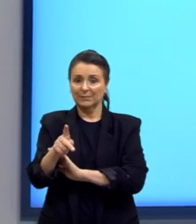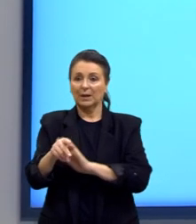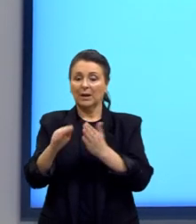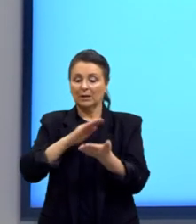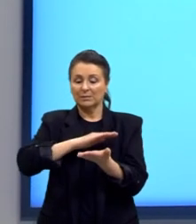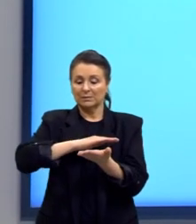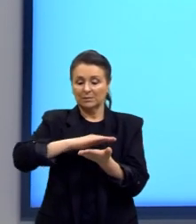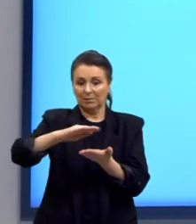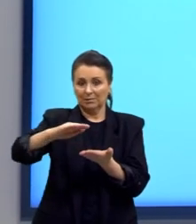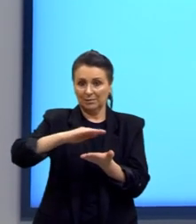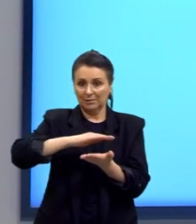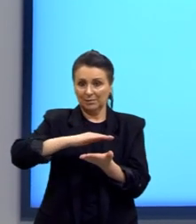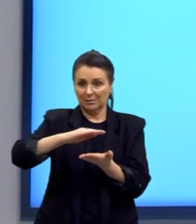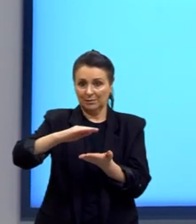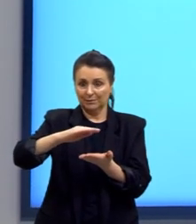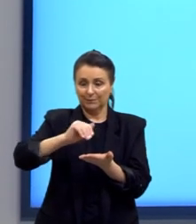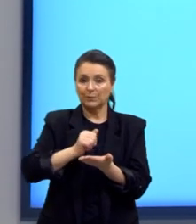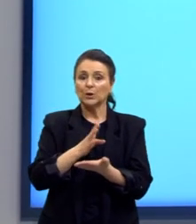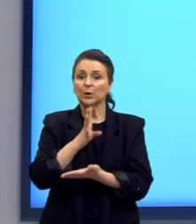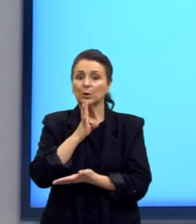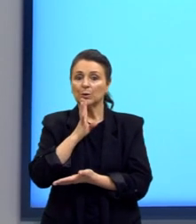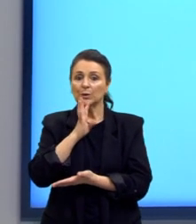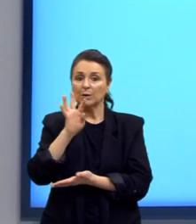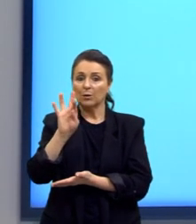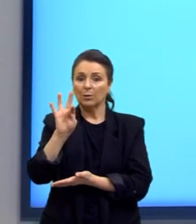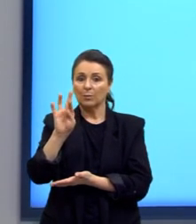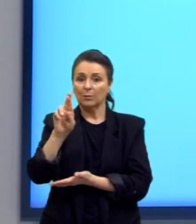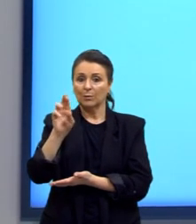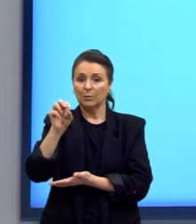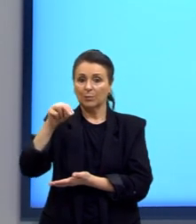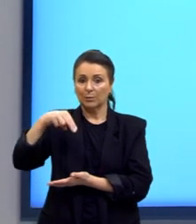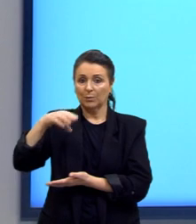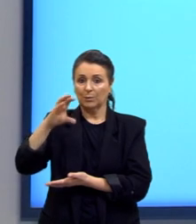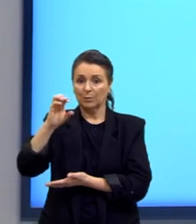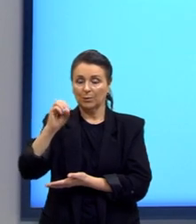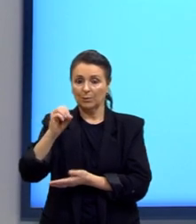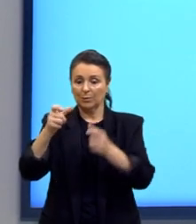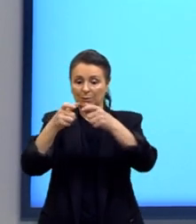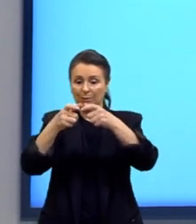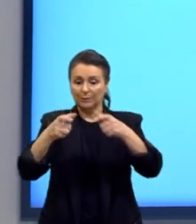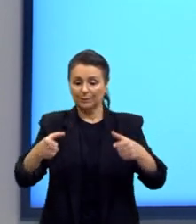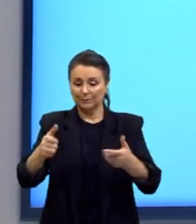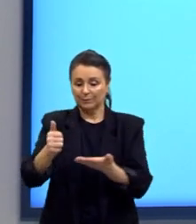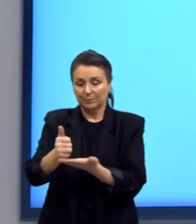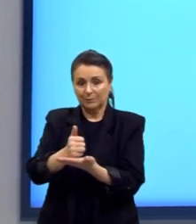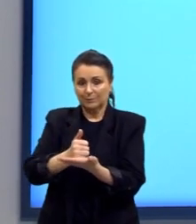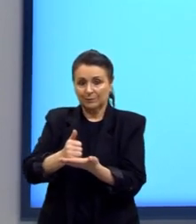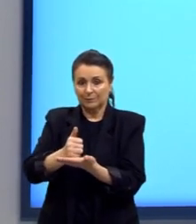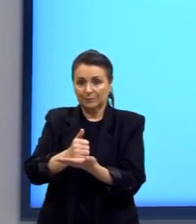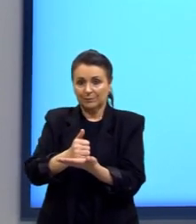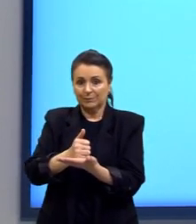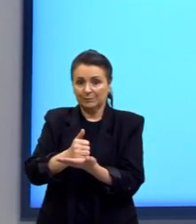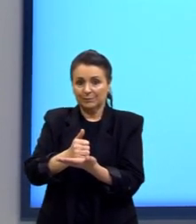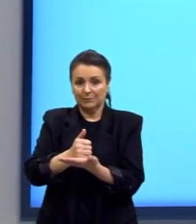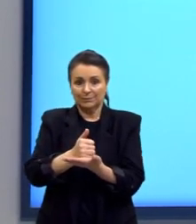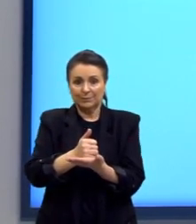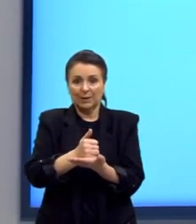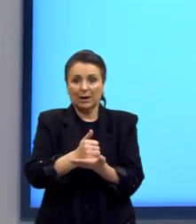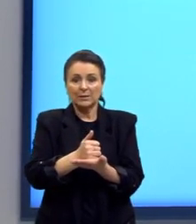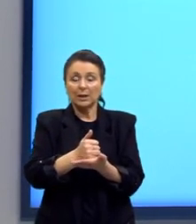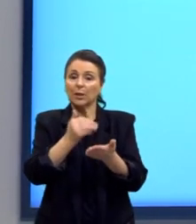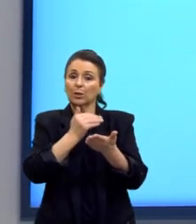secção feita ali conhecida como tronco de cone nós temos a base que seria base do nosso